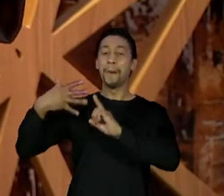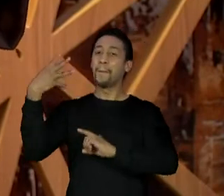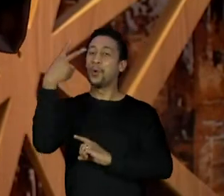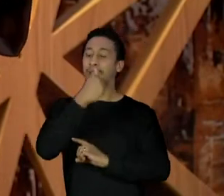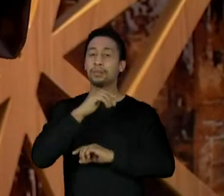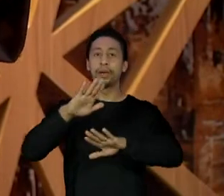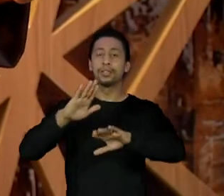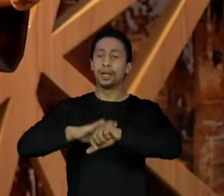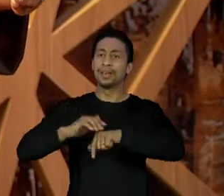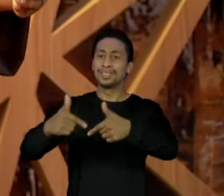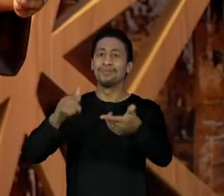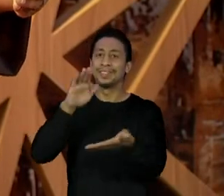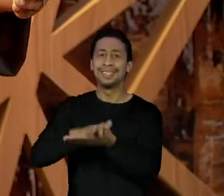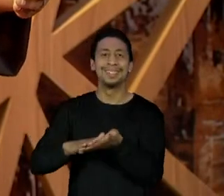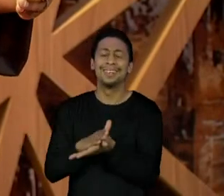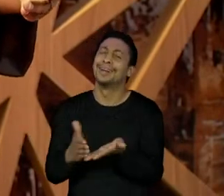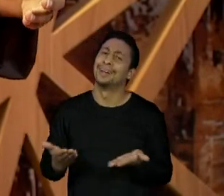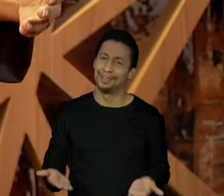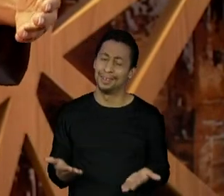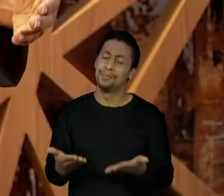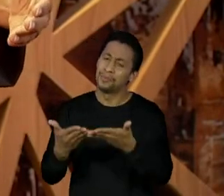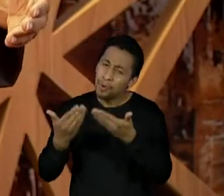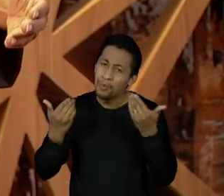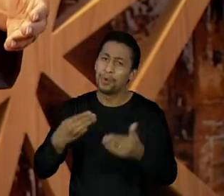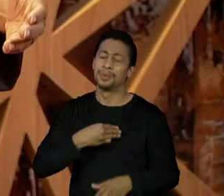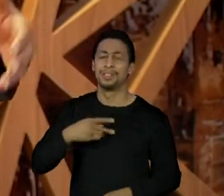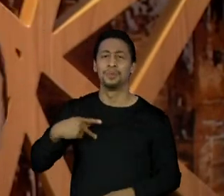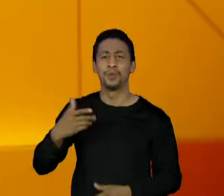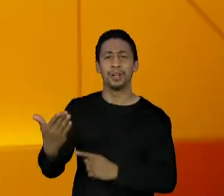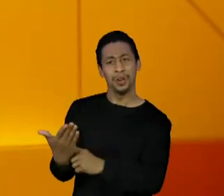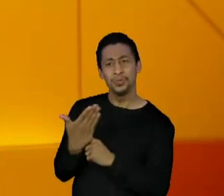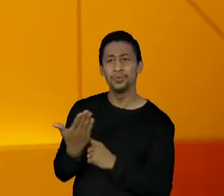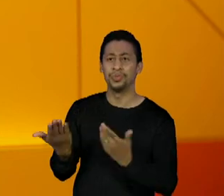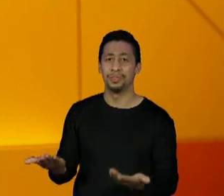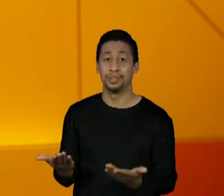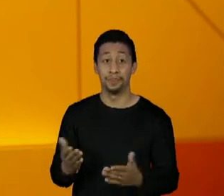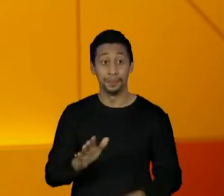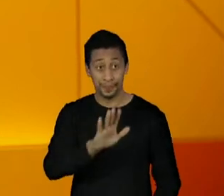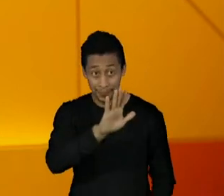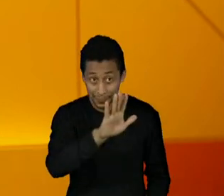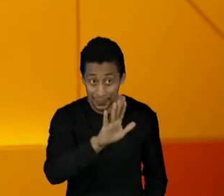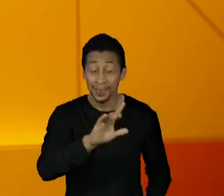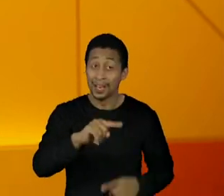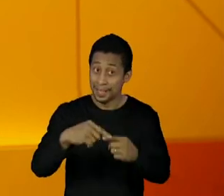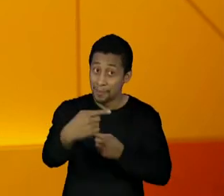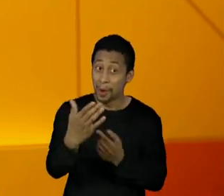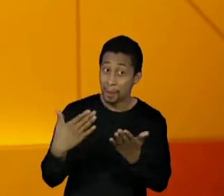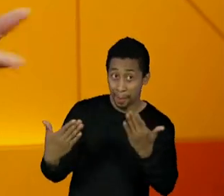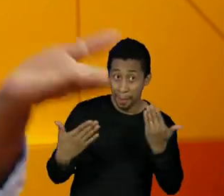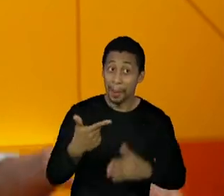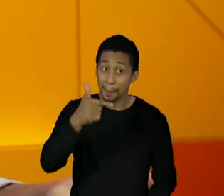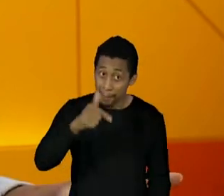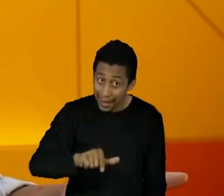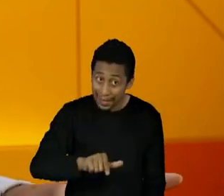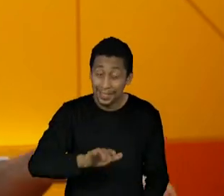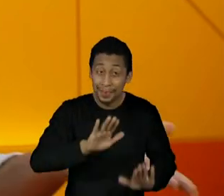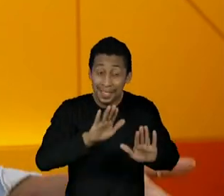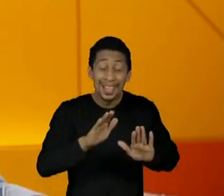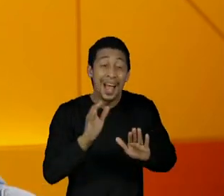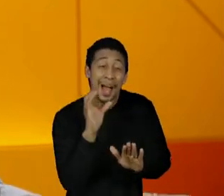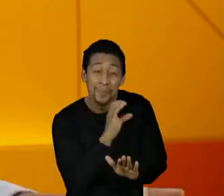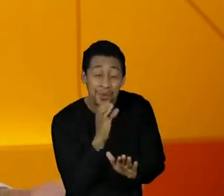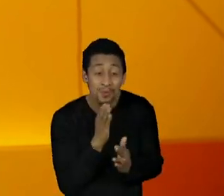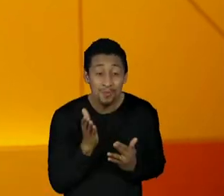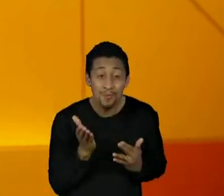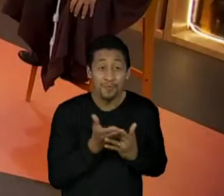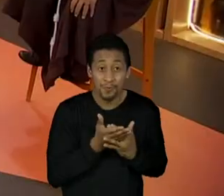Público, sejam nossos irmãos. Frei Davi, faça isso conosco. A gente ainda tem muito assunto para tratar aqui no programa, mas eu preciso sair para